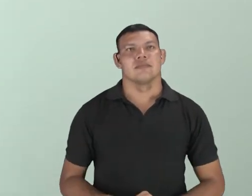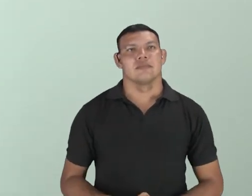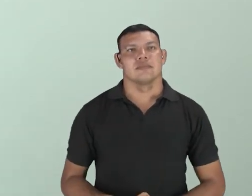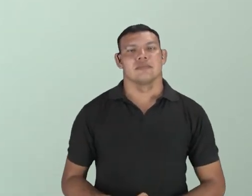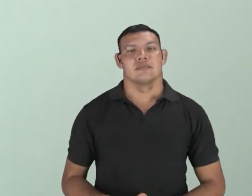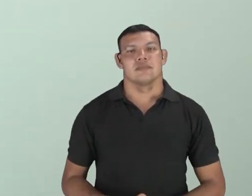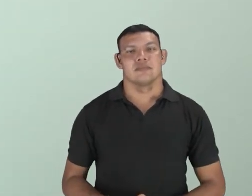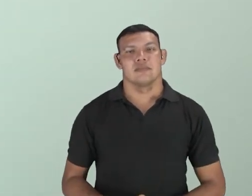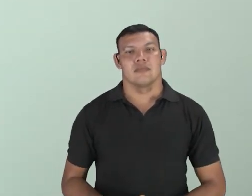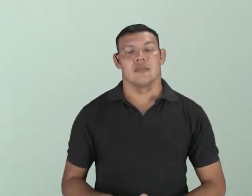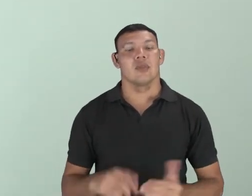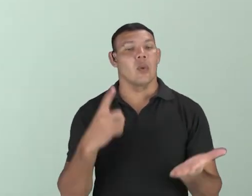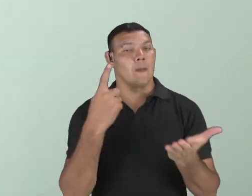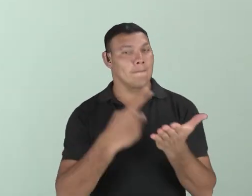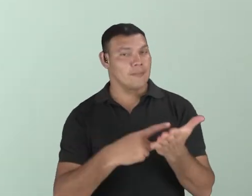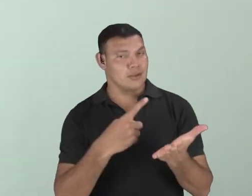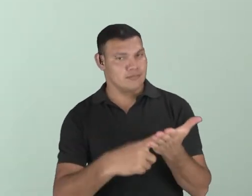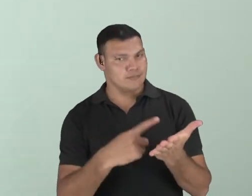defenda.